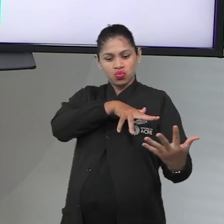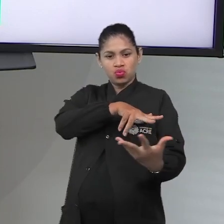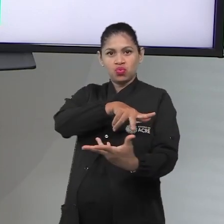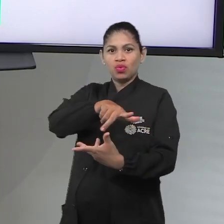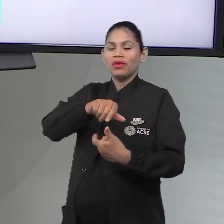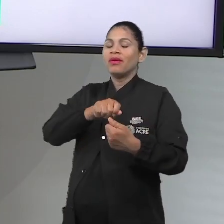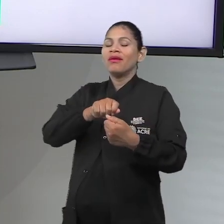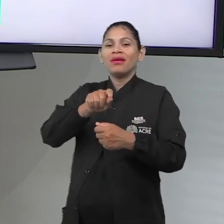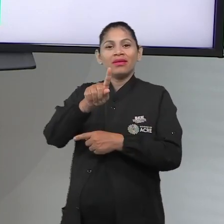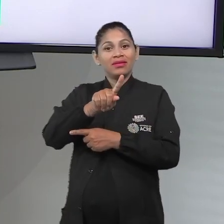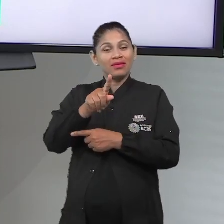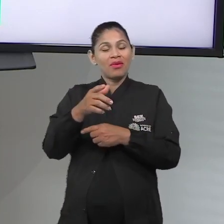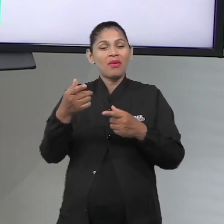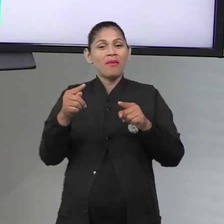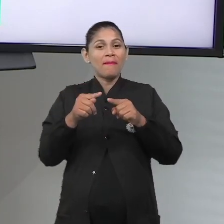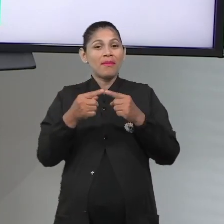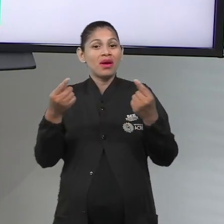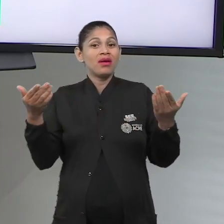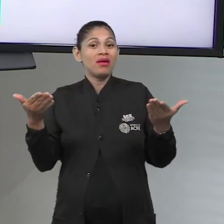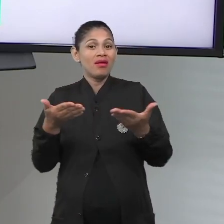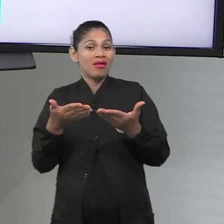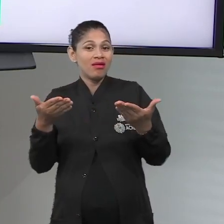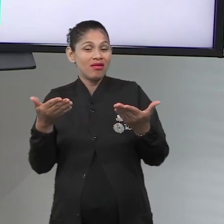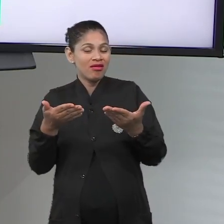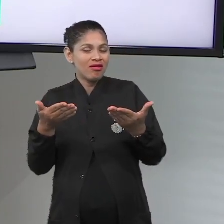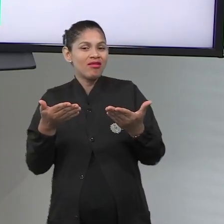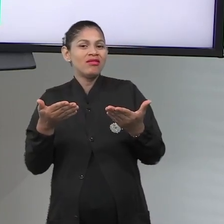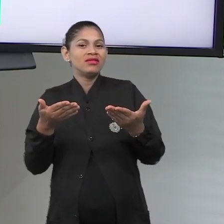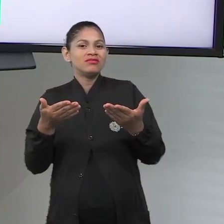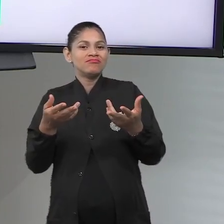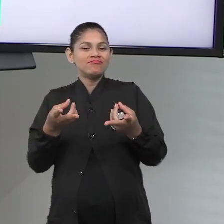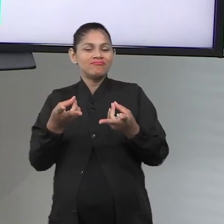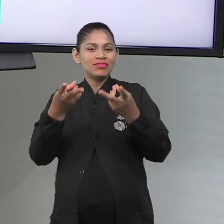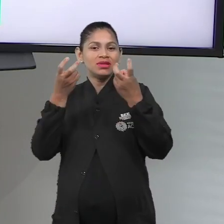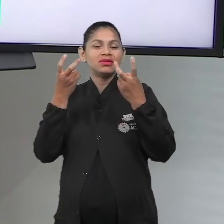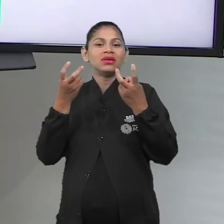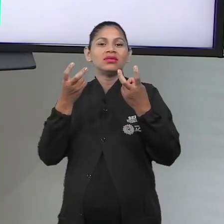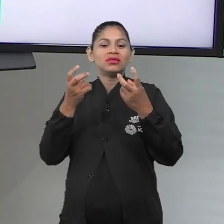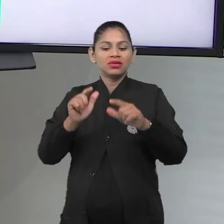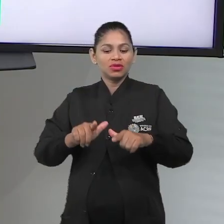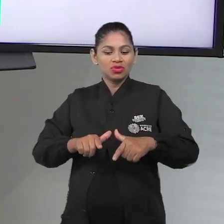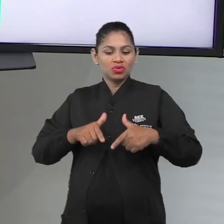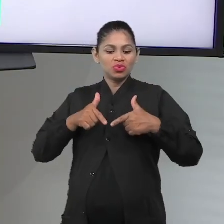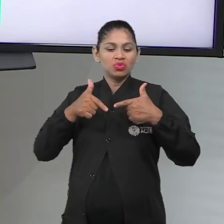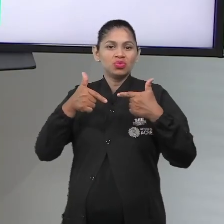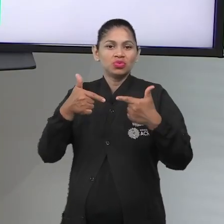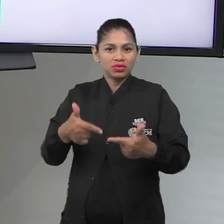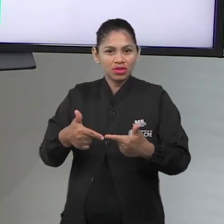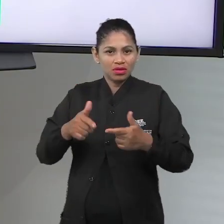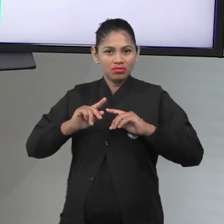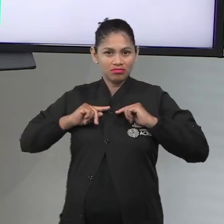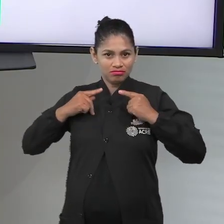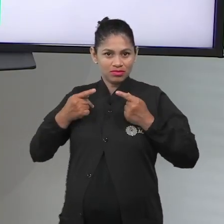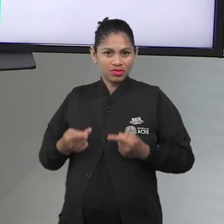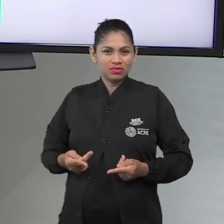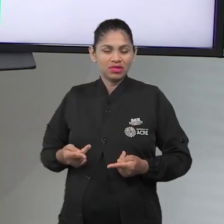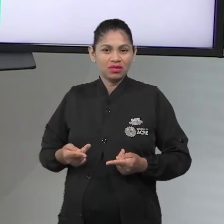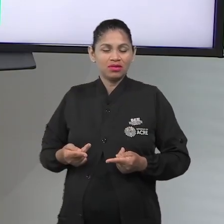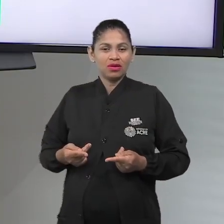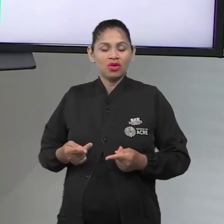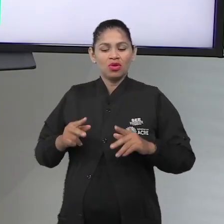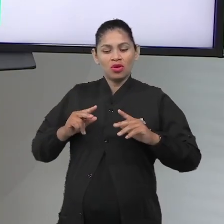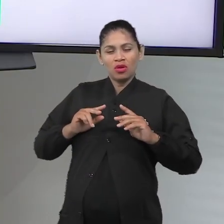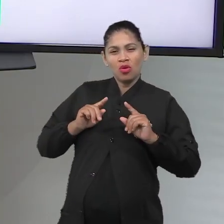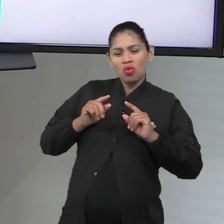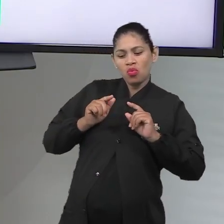lutar pela humanidade também significa lutar pelo planeta. Esse pensamento do